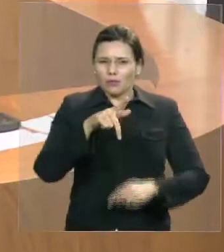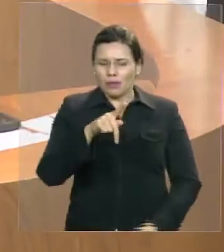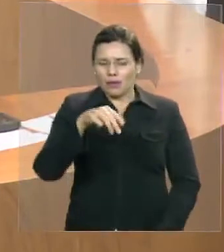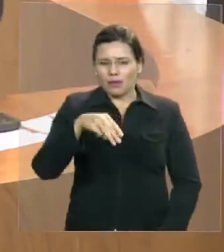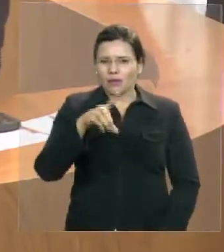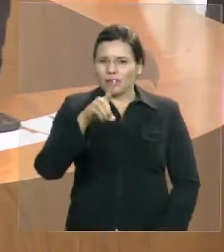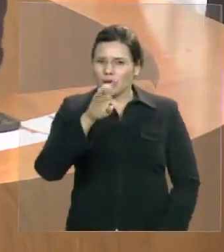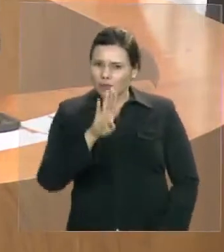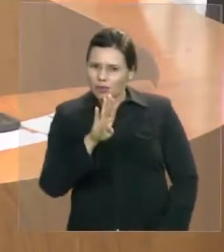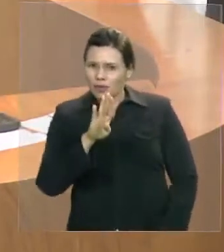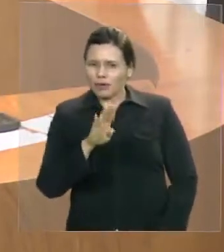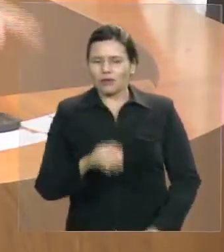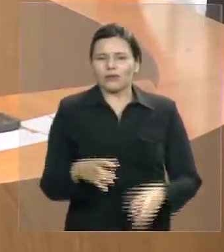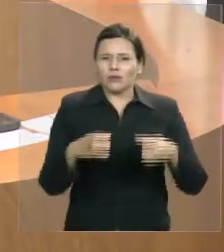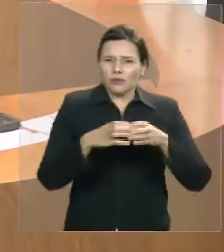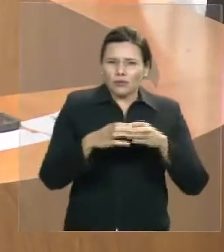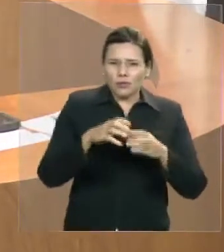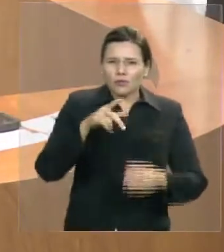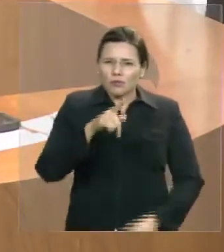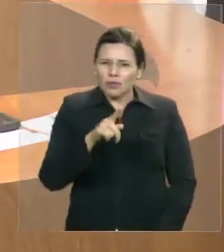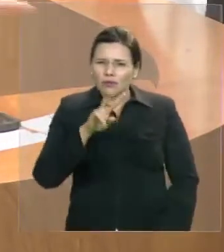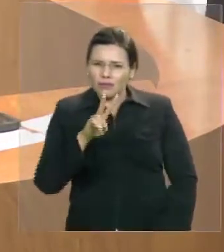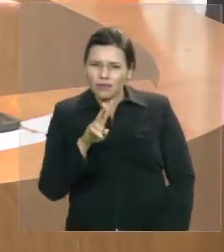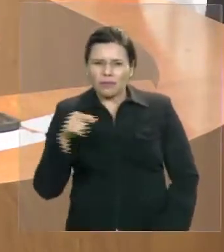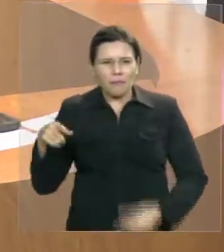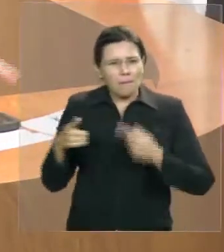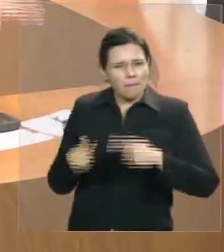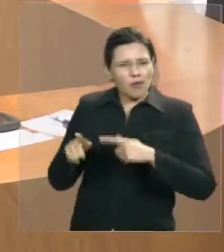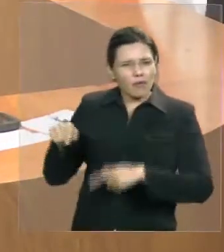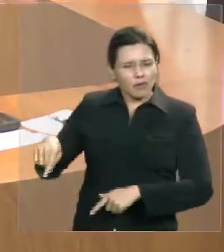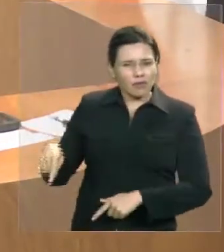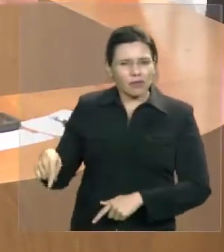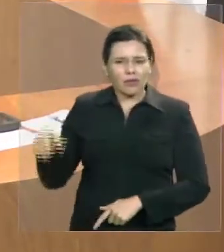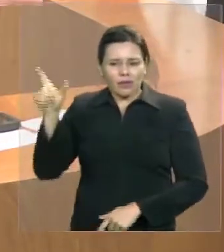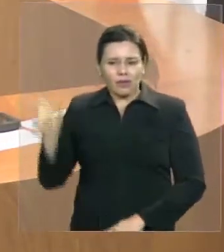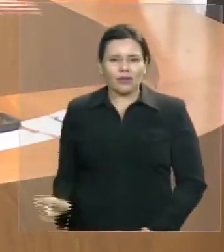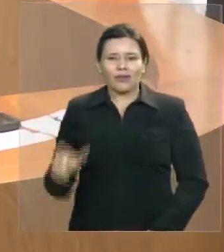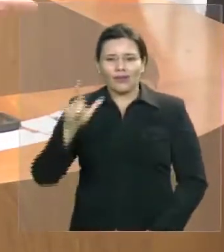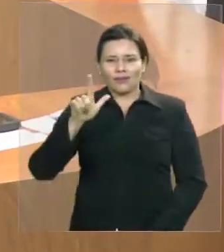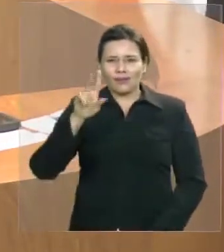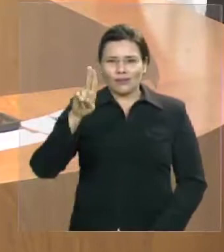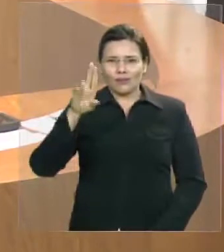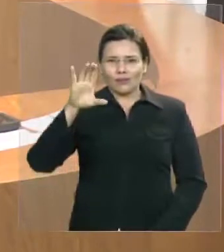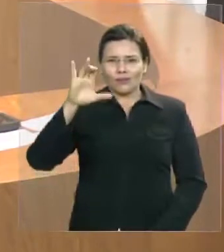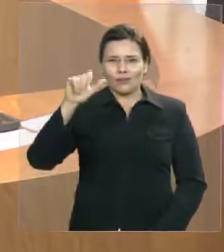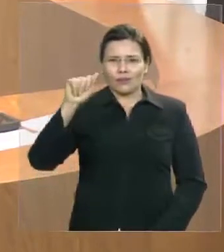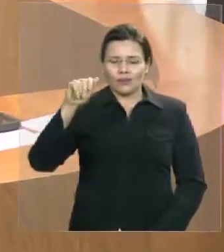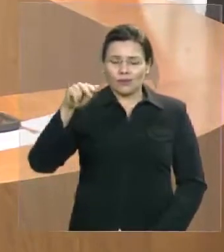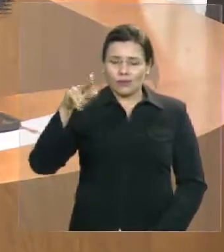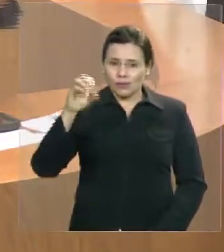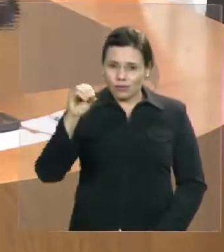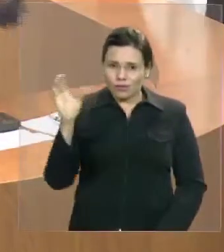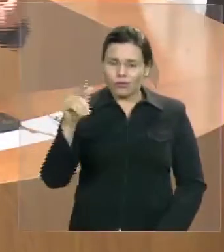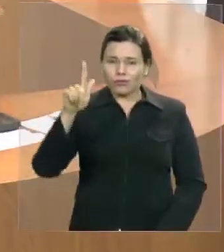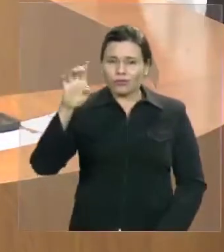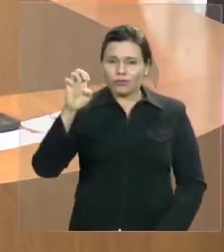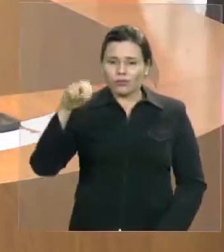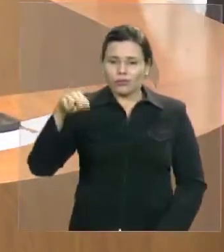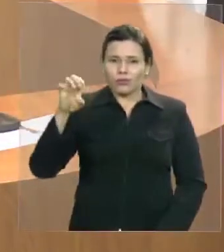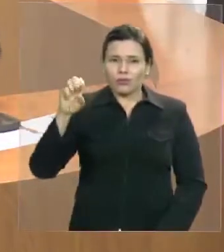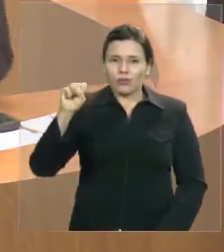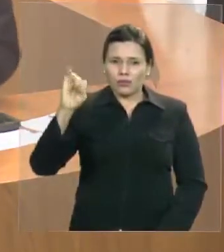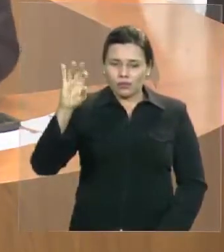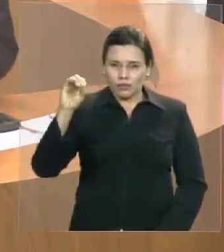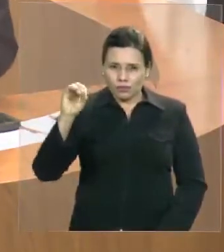PV. Lá quem difamava o Luciano Genésio era a turma do PCdoB. A turma do PCdoB